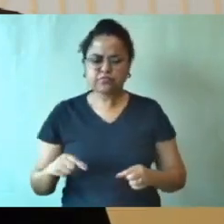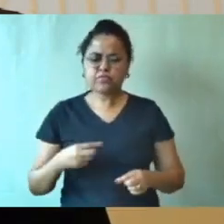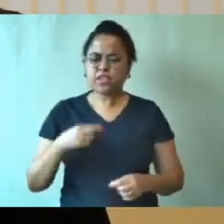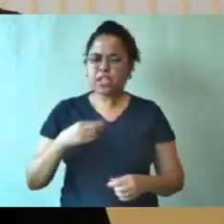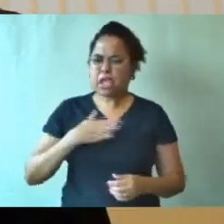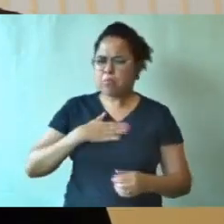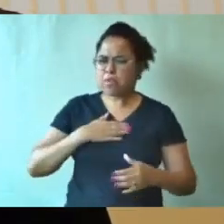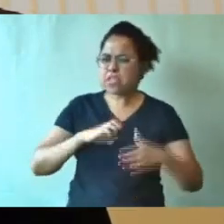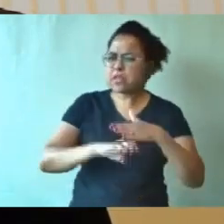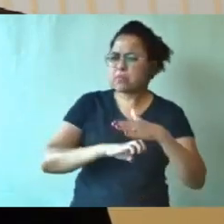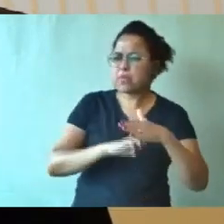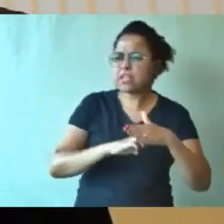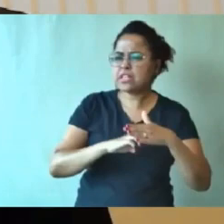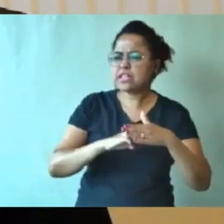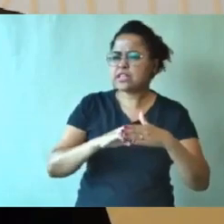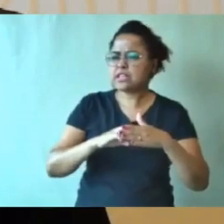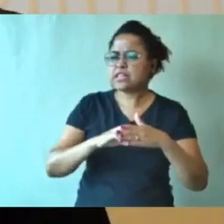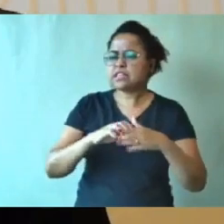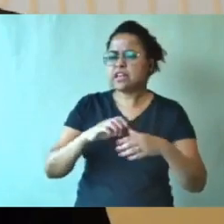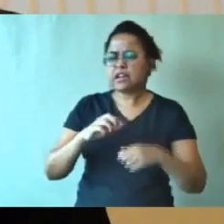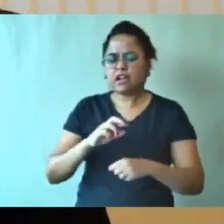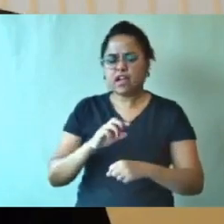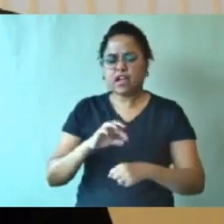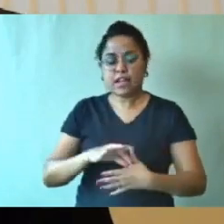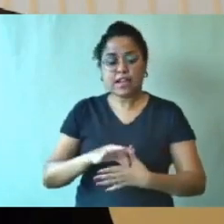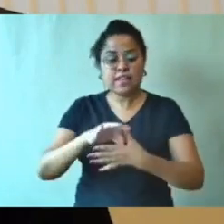desde 2021.